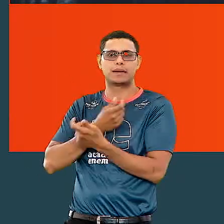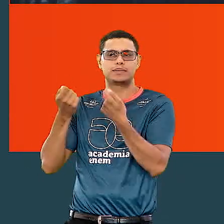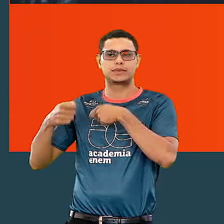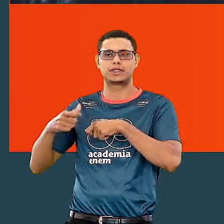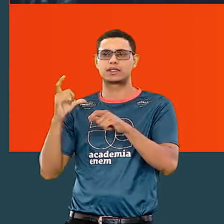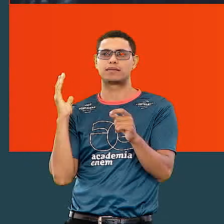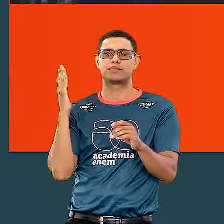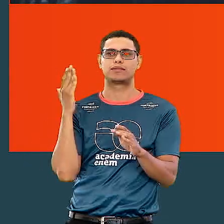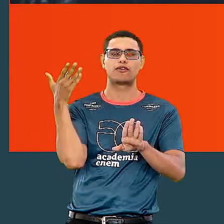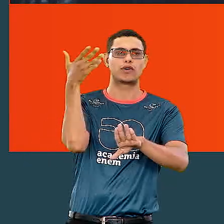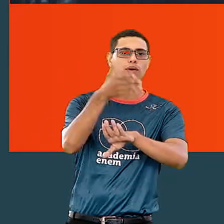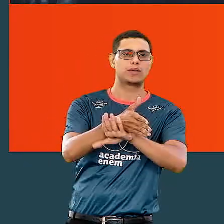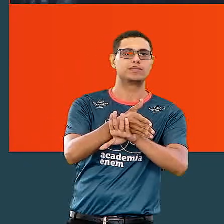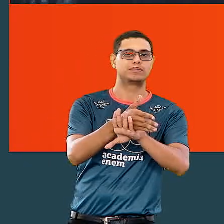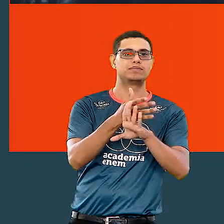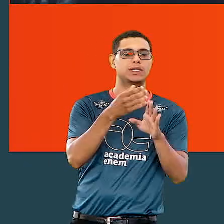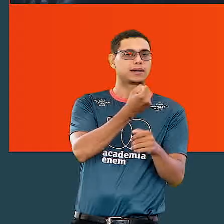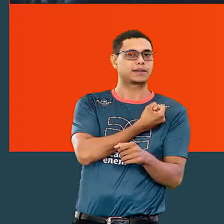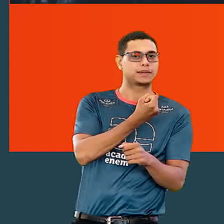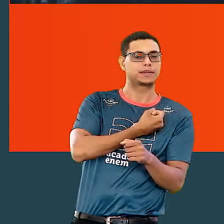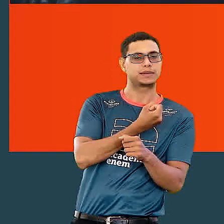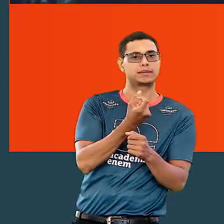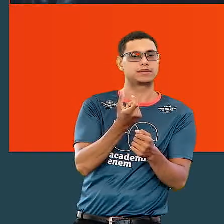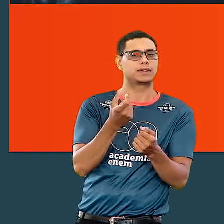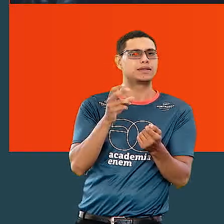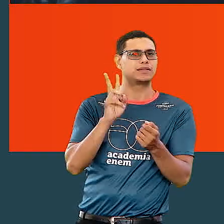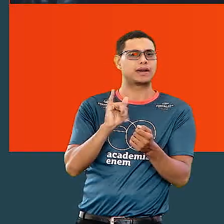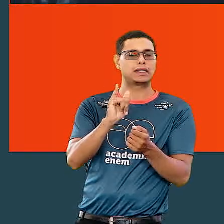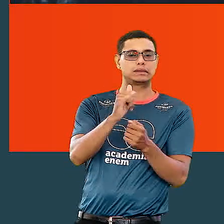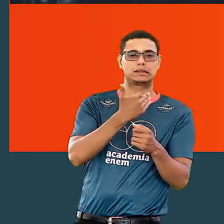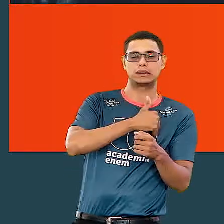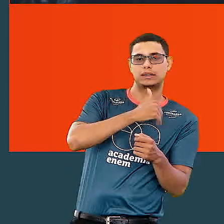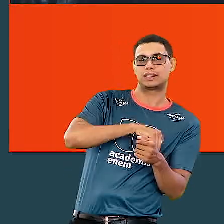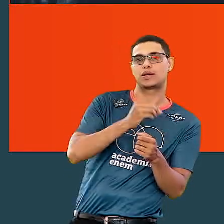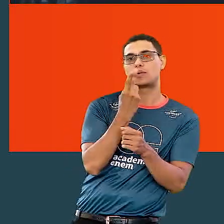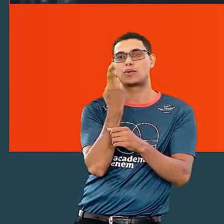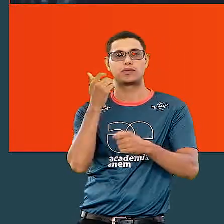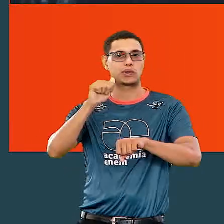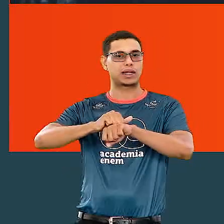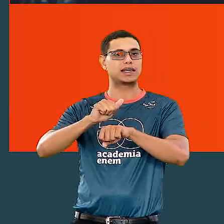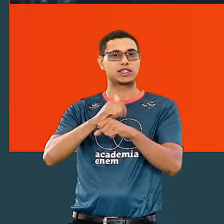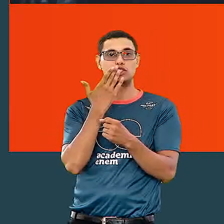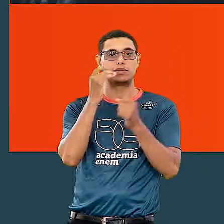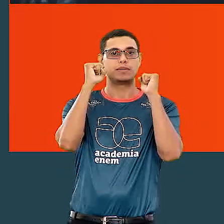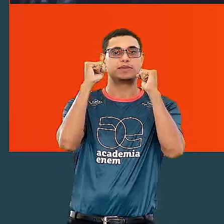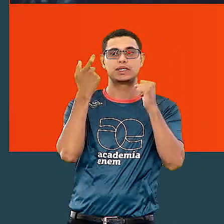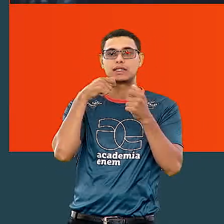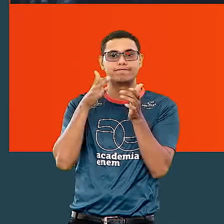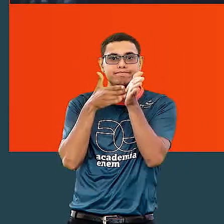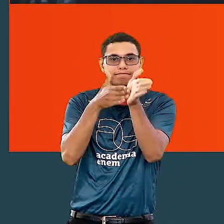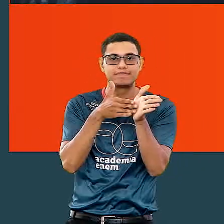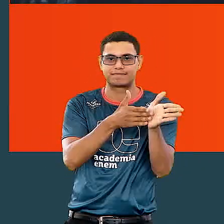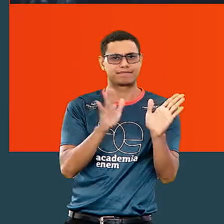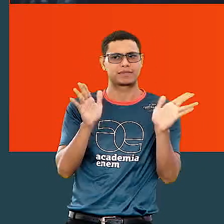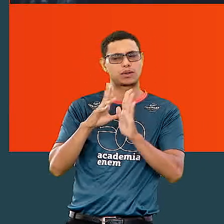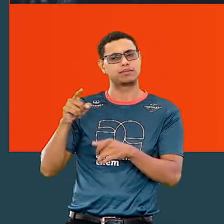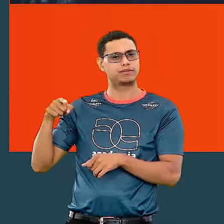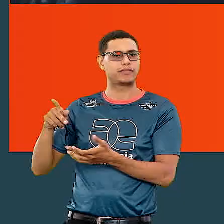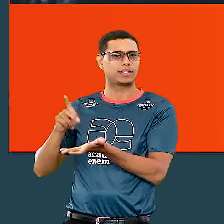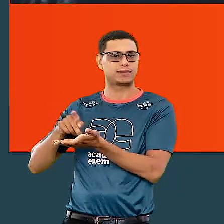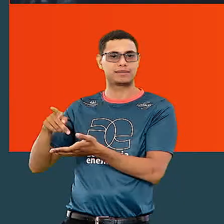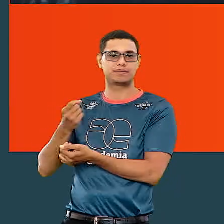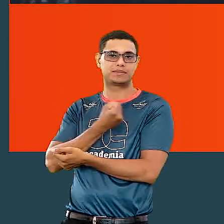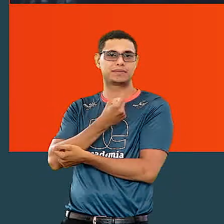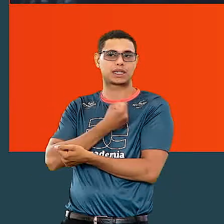torcer para o Ceará. Se for uma lei que vale para a Parangaba, vale só para a Parangaba. Se a Parangaba fosse uma cidade-estado,